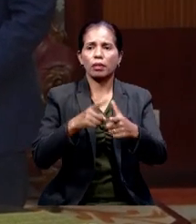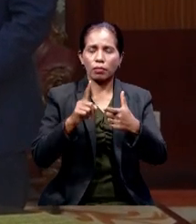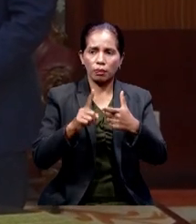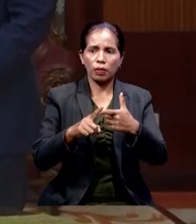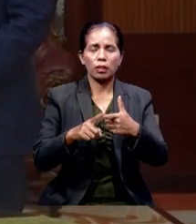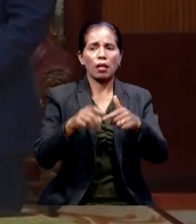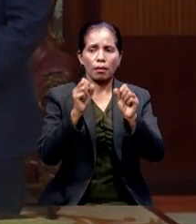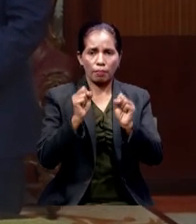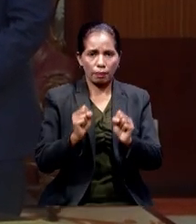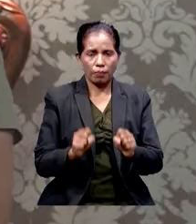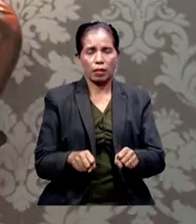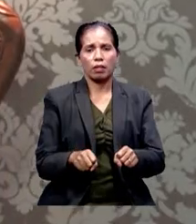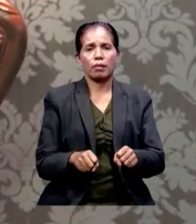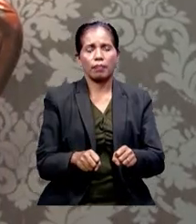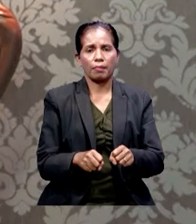Bele